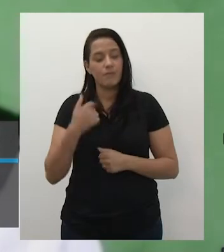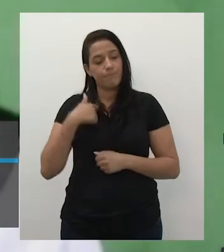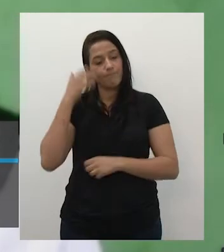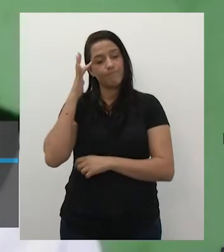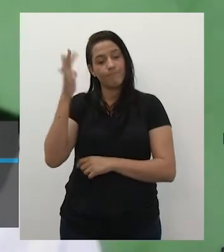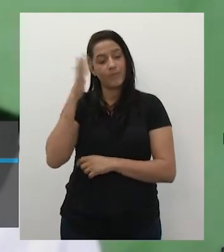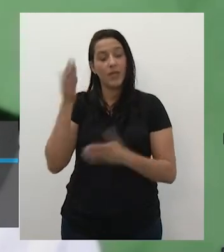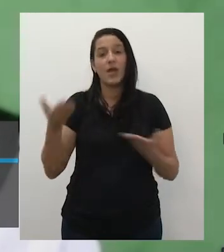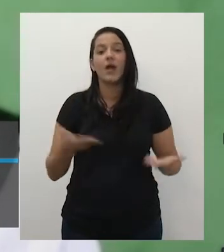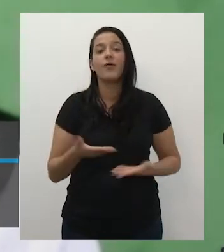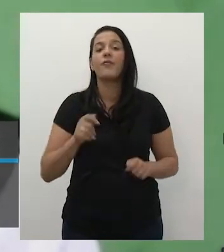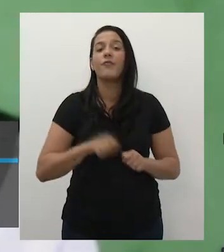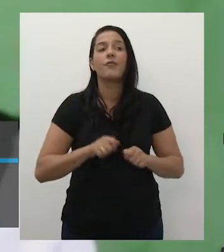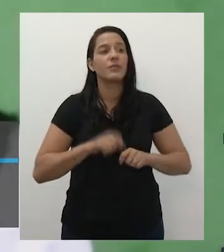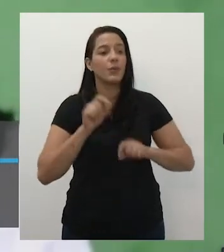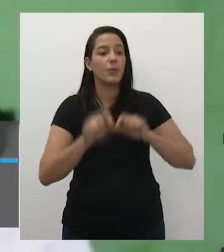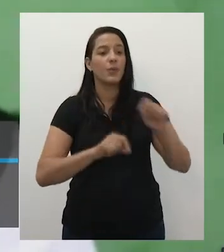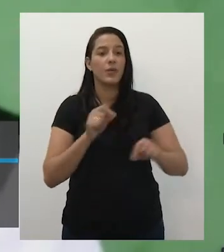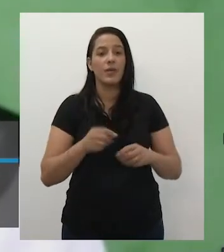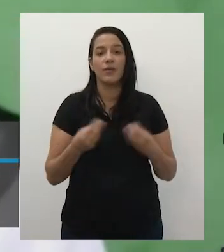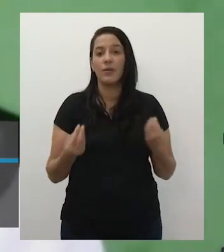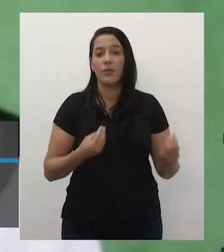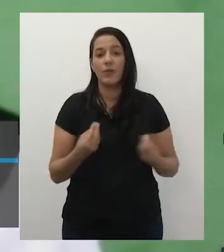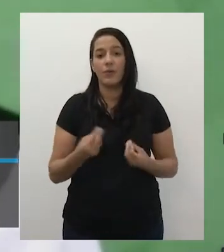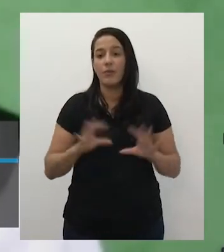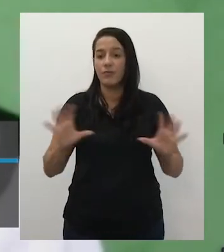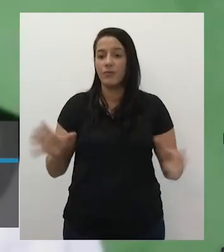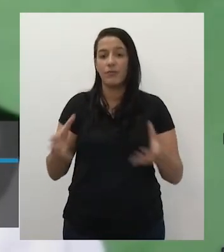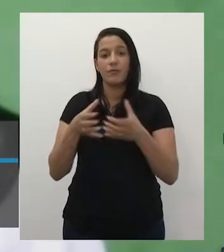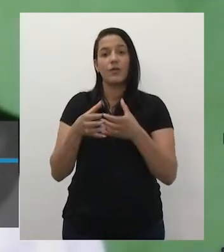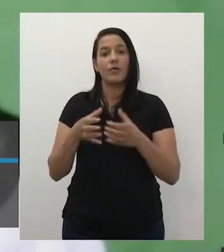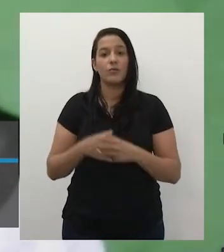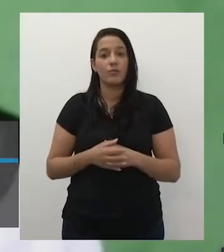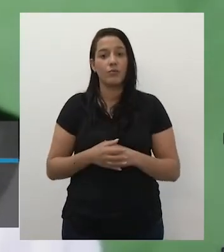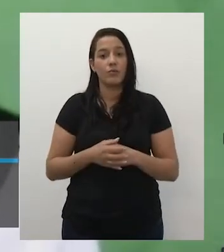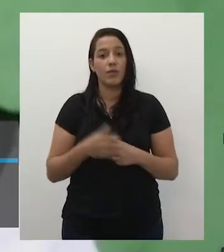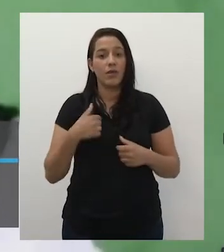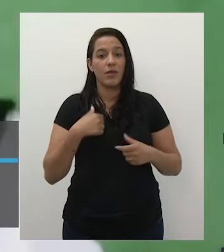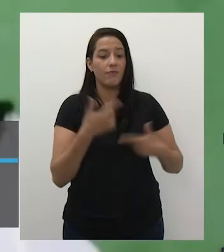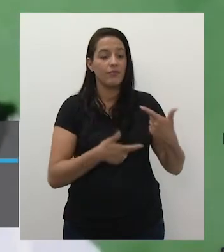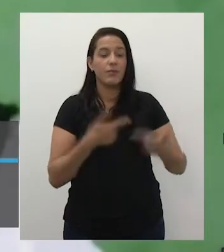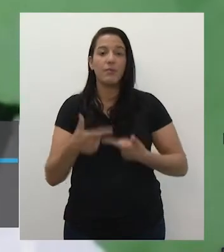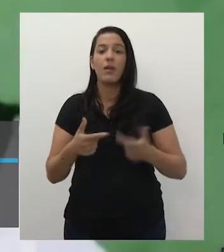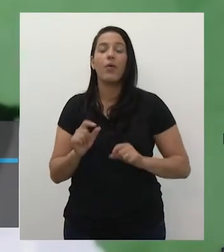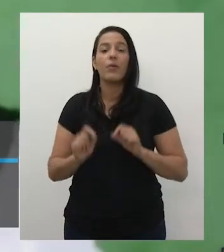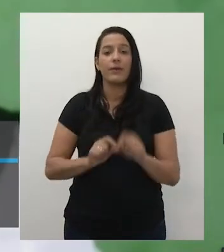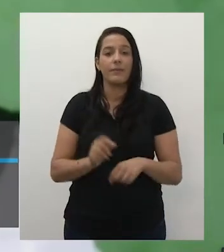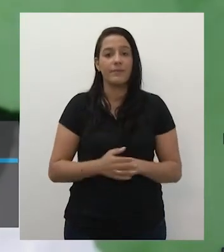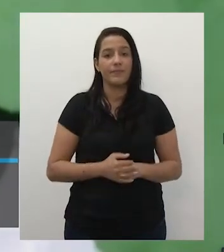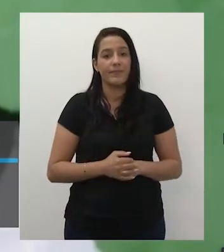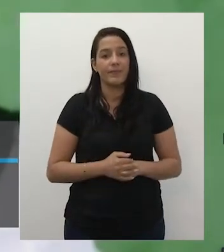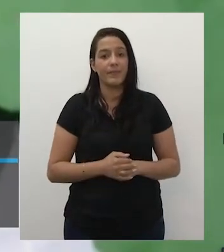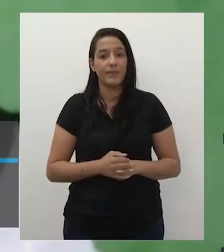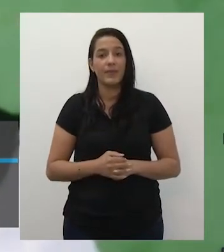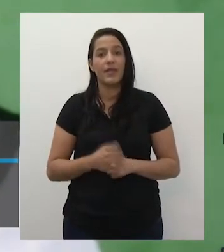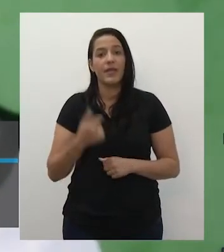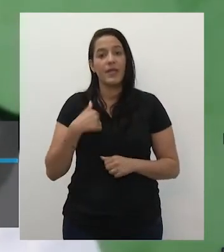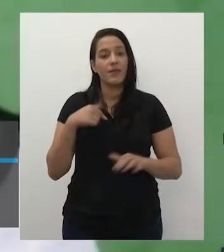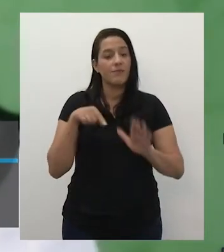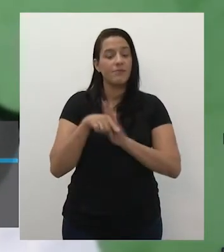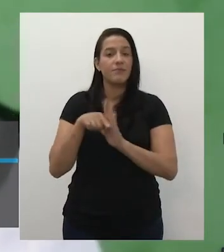feliz. Falei para a equipe que eu não tinha nenhum projeto escrito naquele momento, pois fui pega de surpresa. Mas, apesar de não